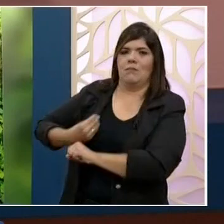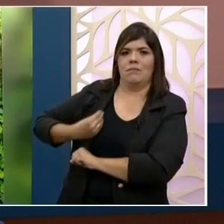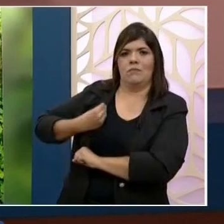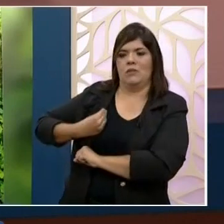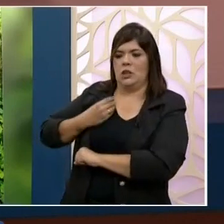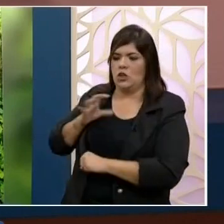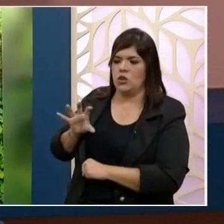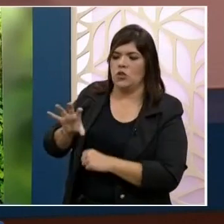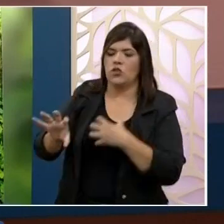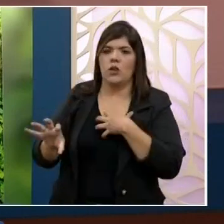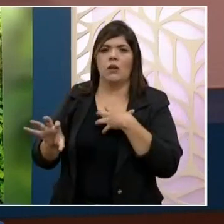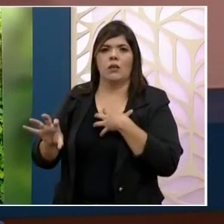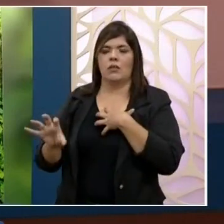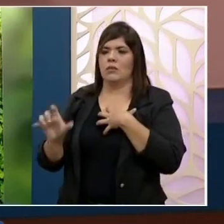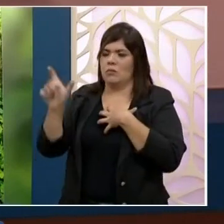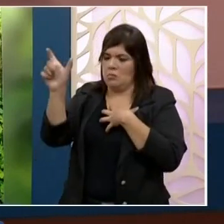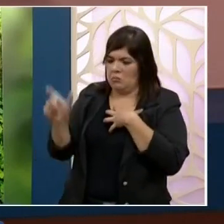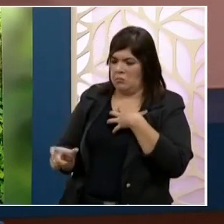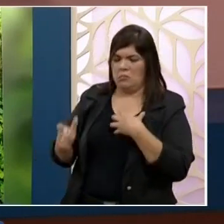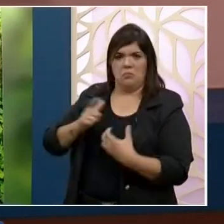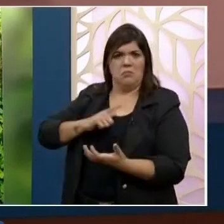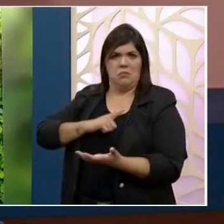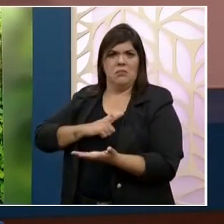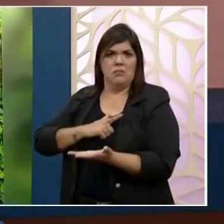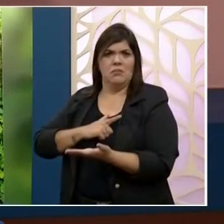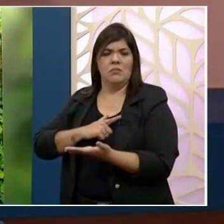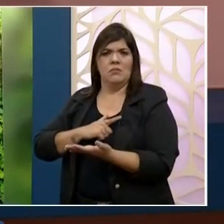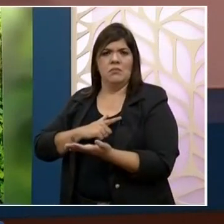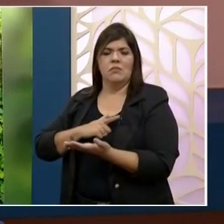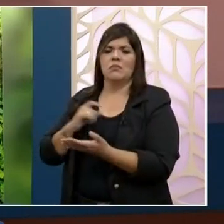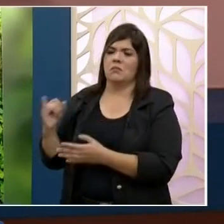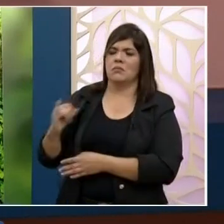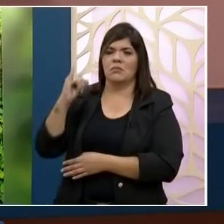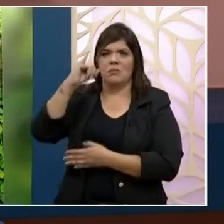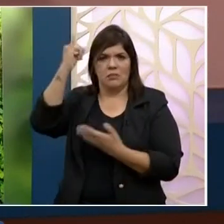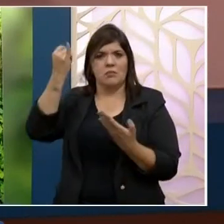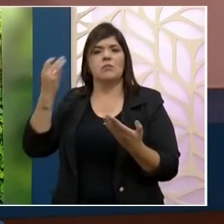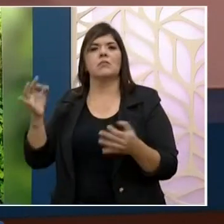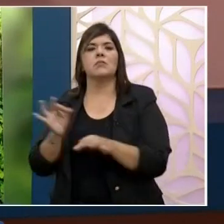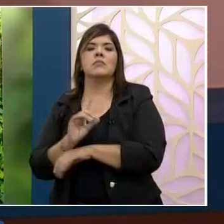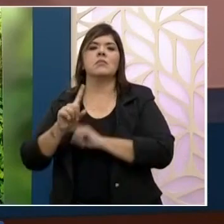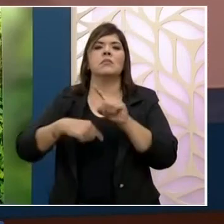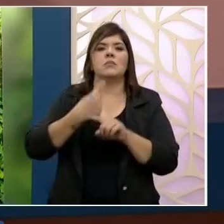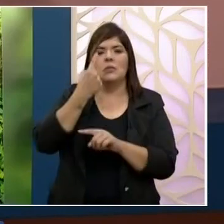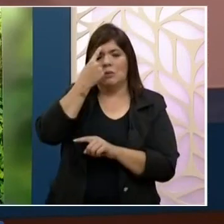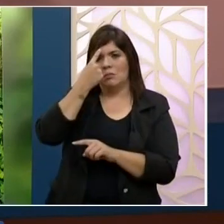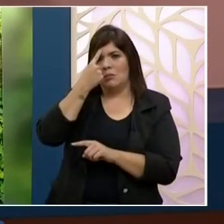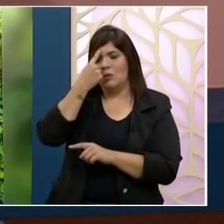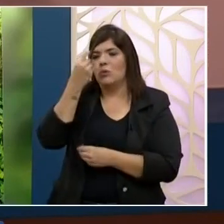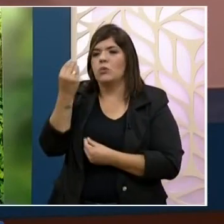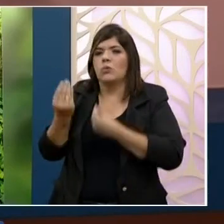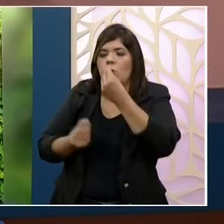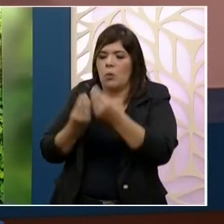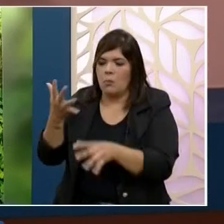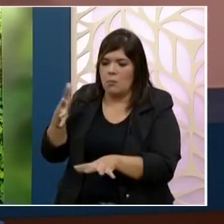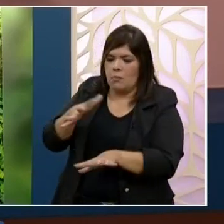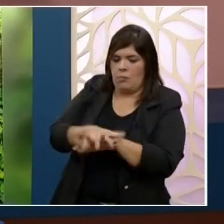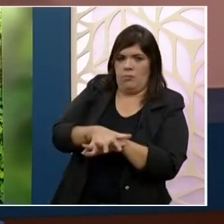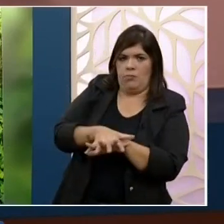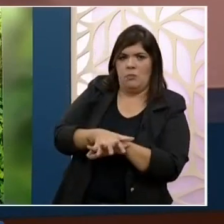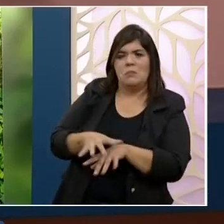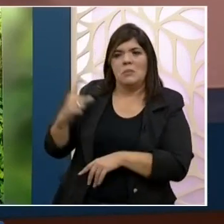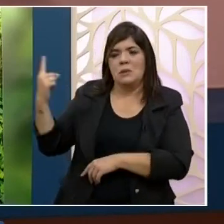um comportamento, uma personalidade. Esse é o ponto principal de tudo. Depois a gente pensa nas técnicas para fazer a inclusão